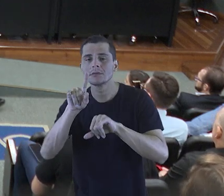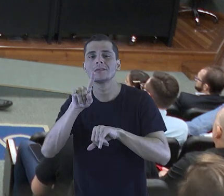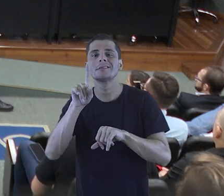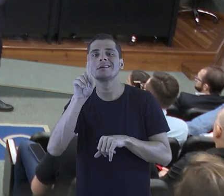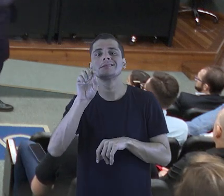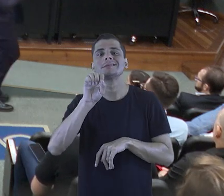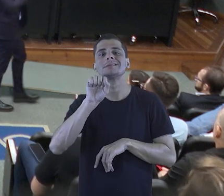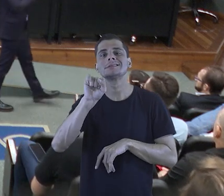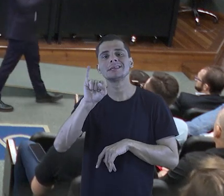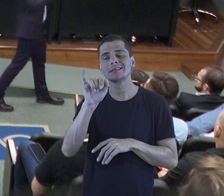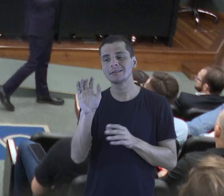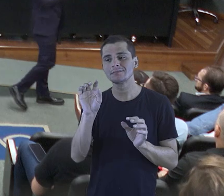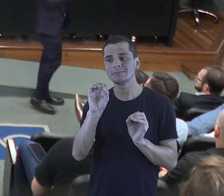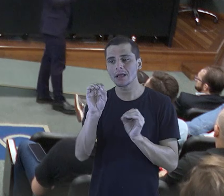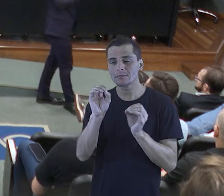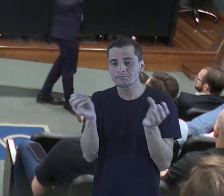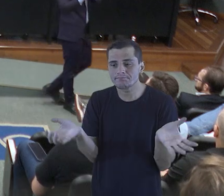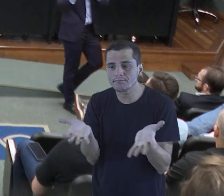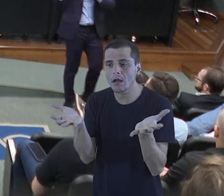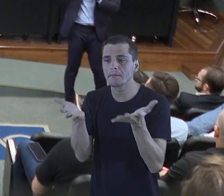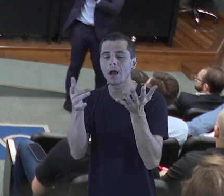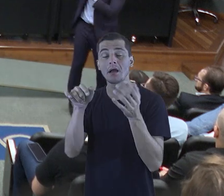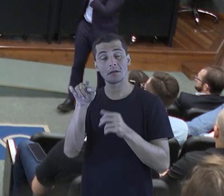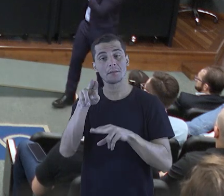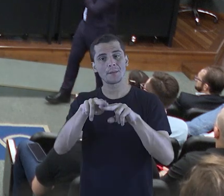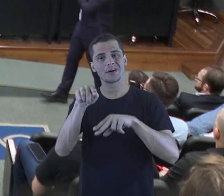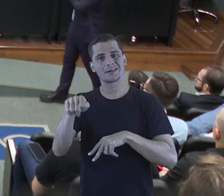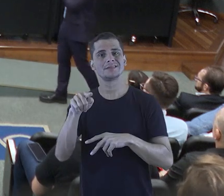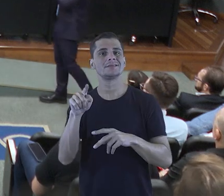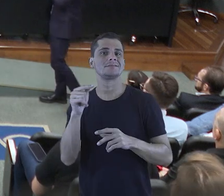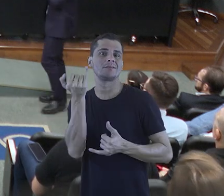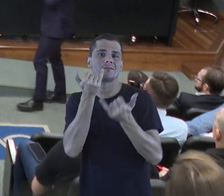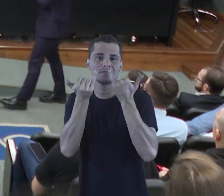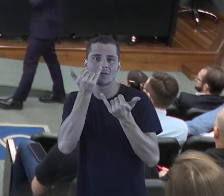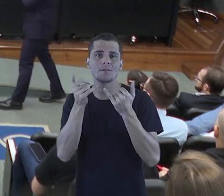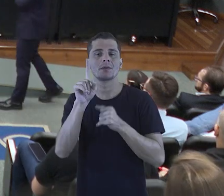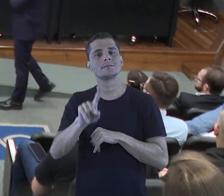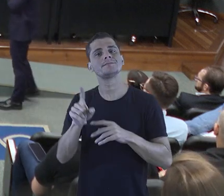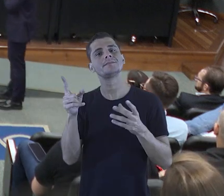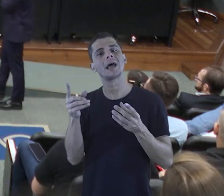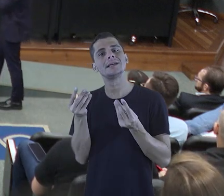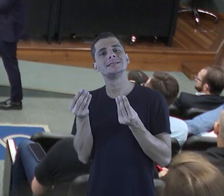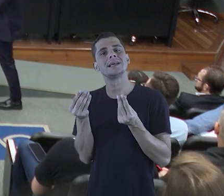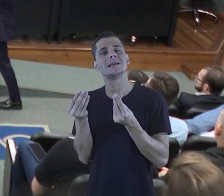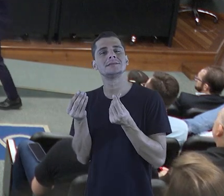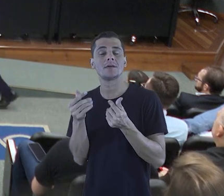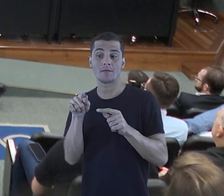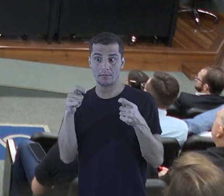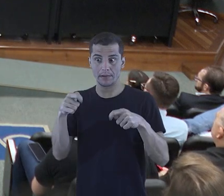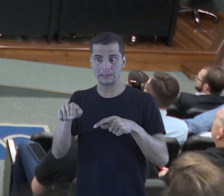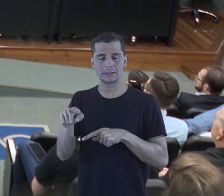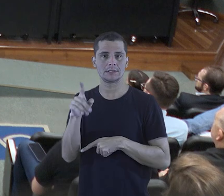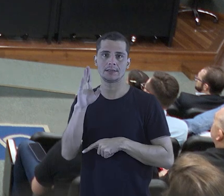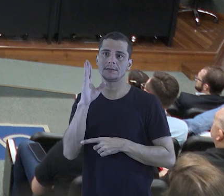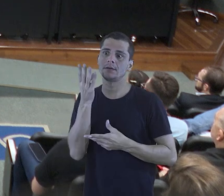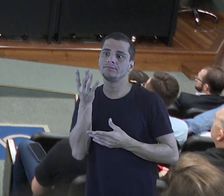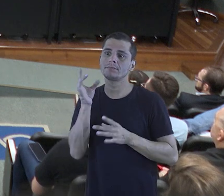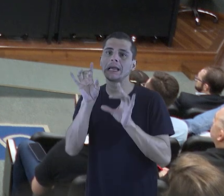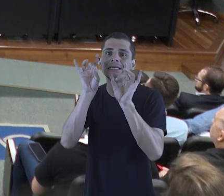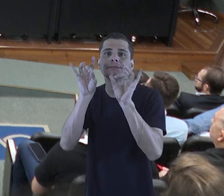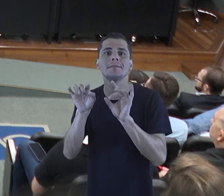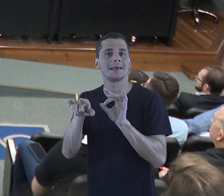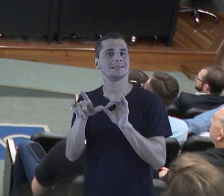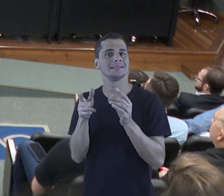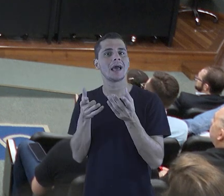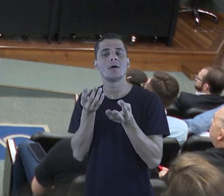Não tem? Não tem fundamento. Então, isso é muito importante. Esses dados sensíveis, quando coletados, eles devem sofrer um tratamento especial,